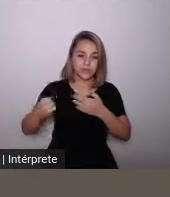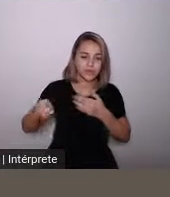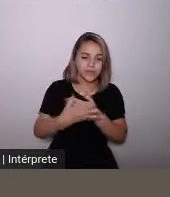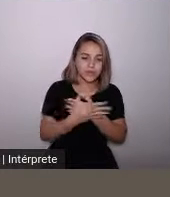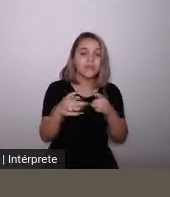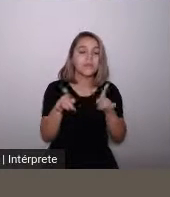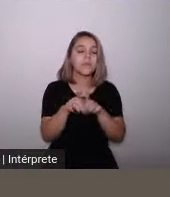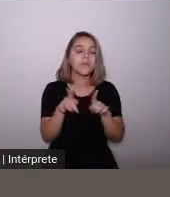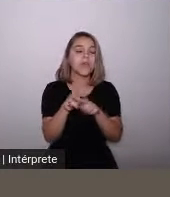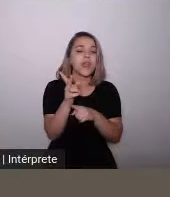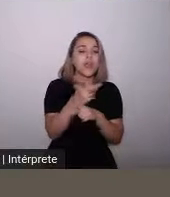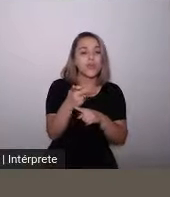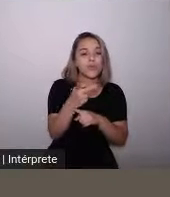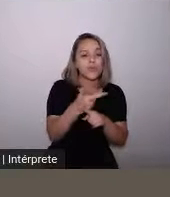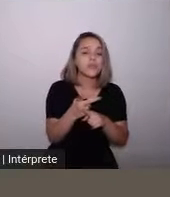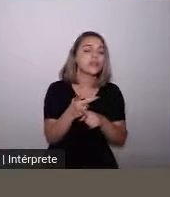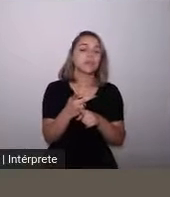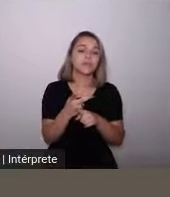correspondência